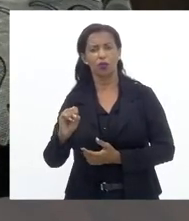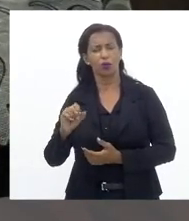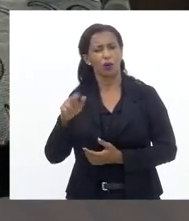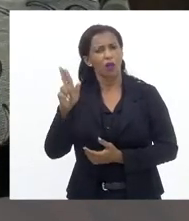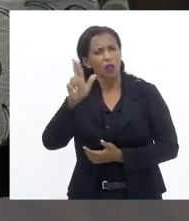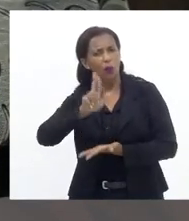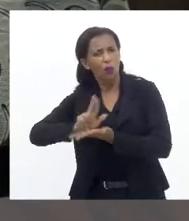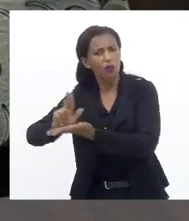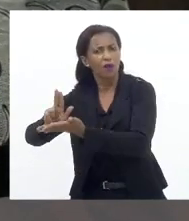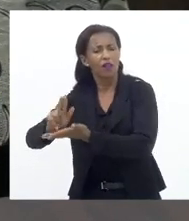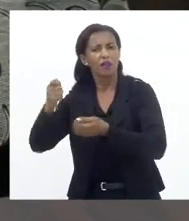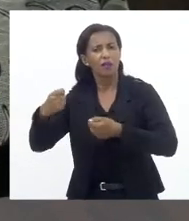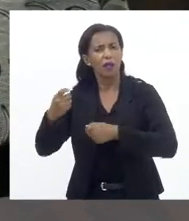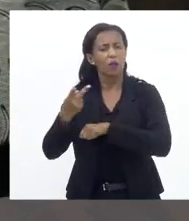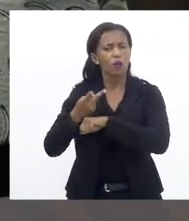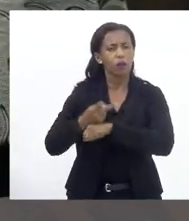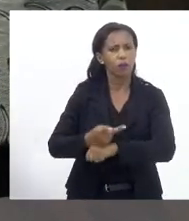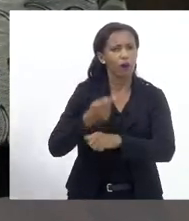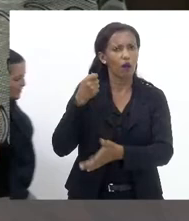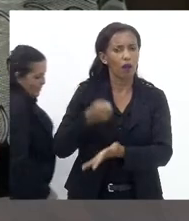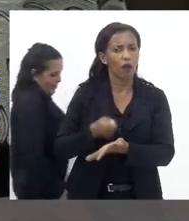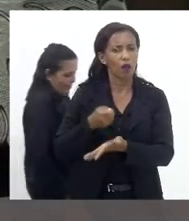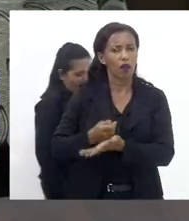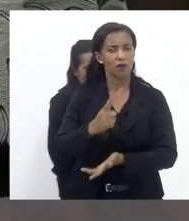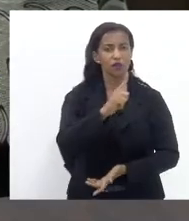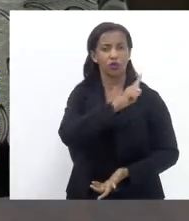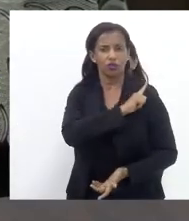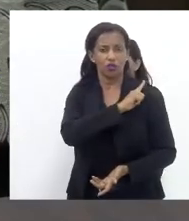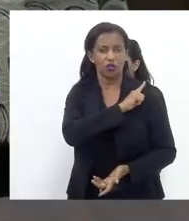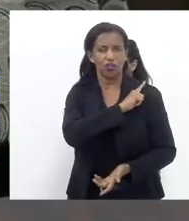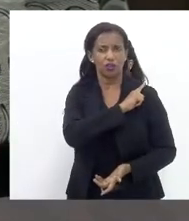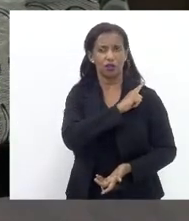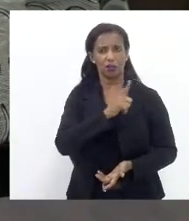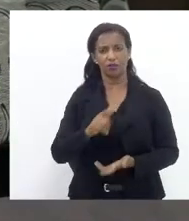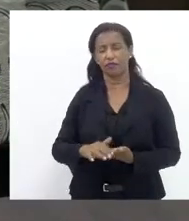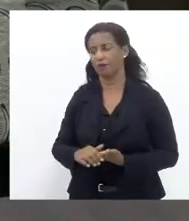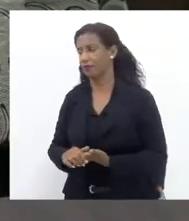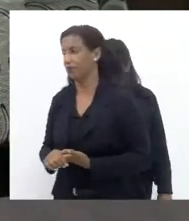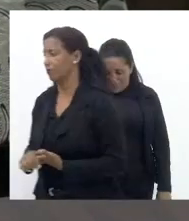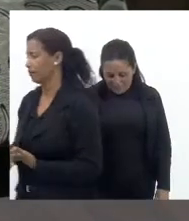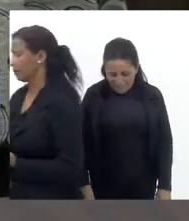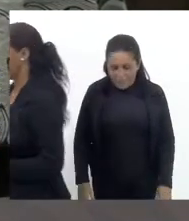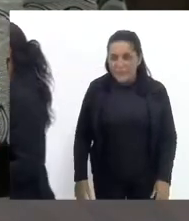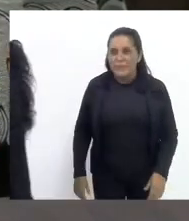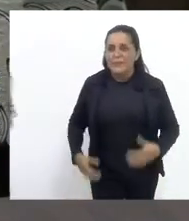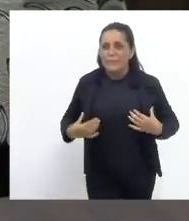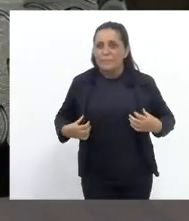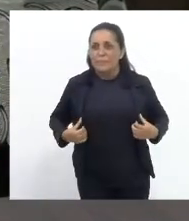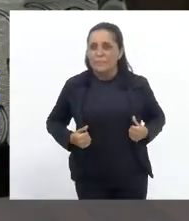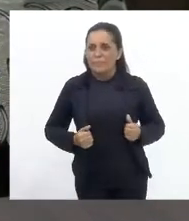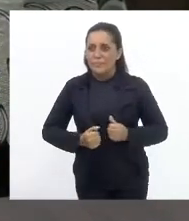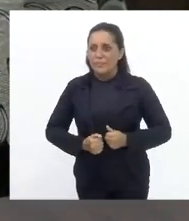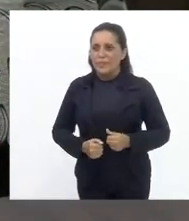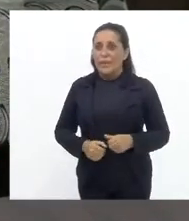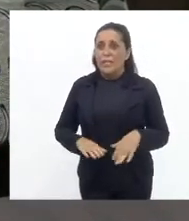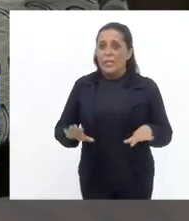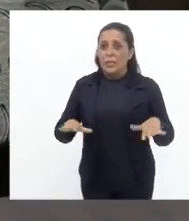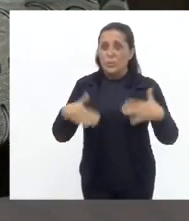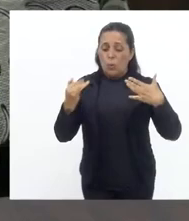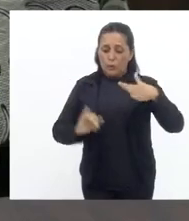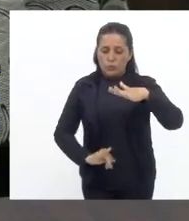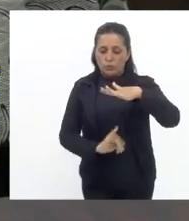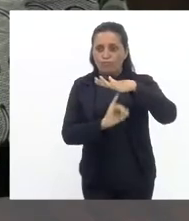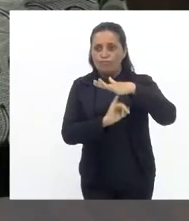que a gente tem buscado garantir maior autonomia na sua gestão está sendo de alguma forma ferida quando essas instituições não